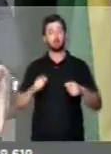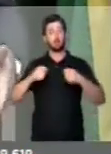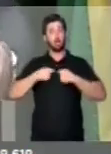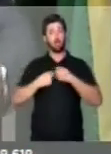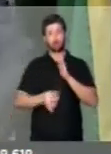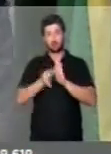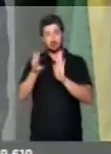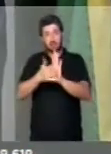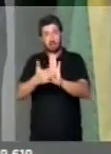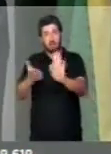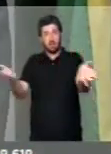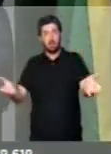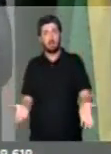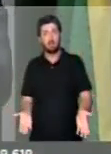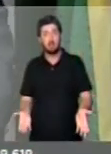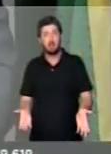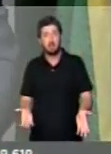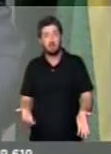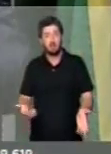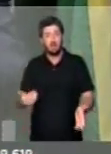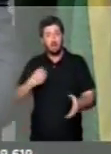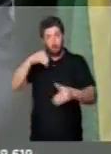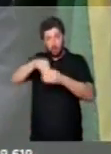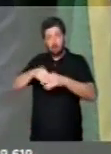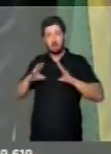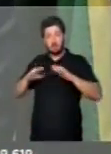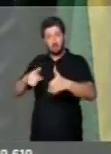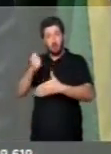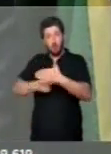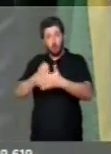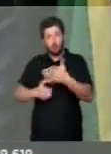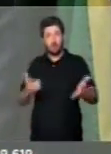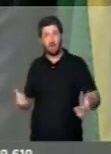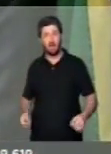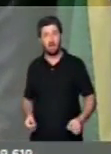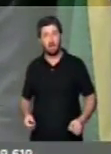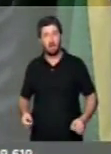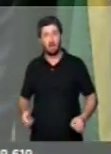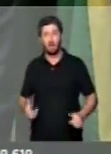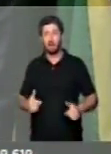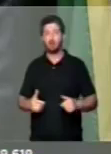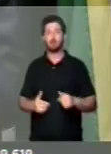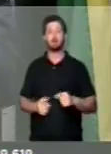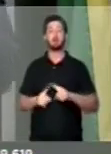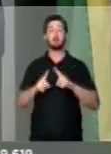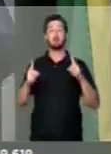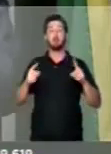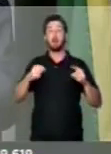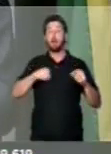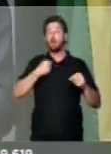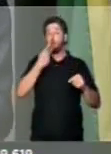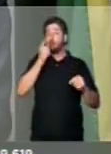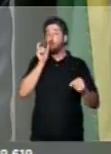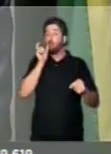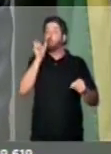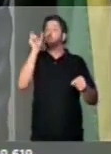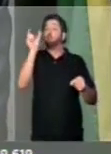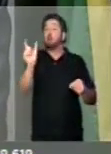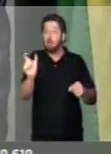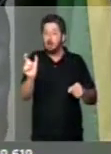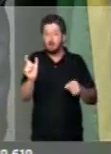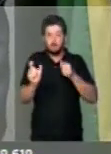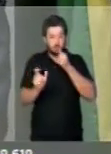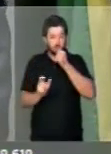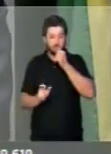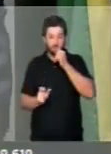sou subscritor dela. Ora, eu estou na comissão para lutar pela sua aprovação. Mas eu citei, vou repetir aqui, que